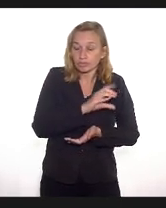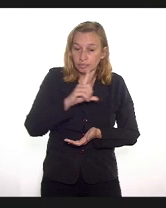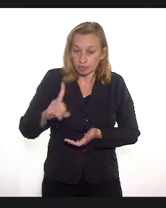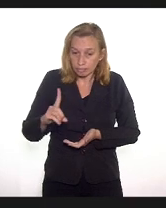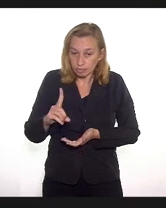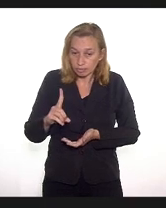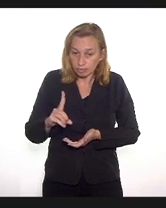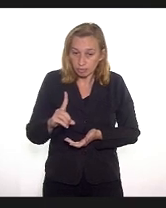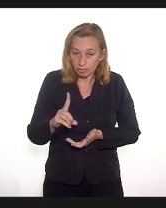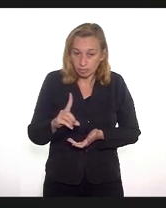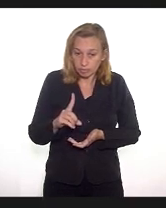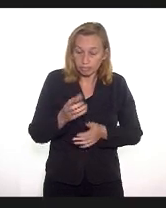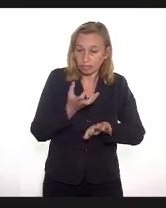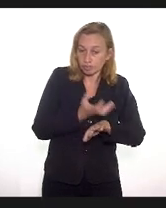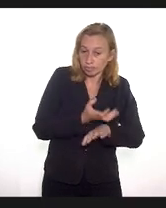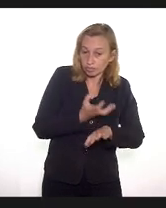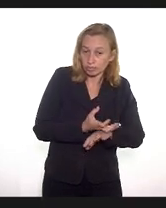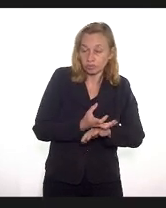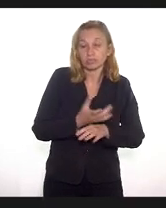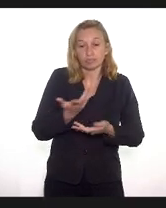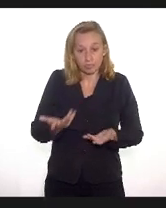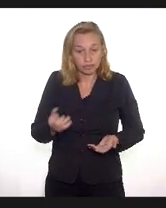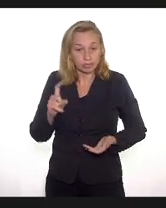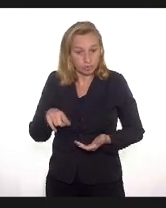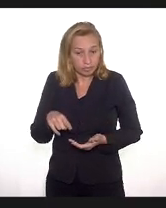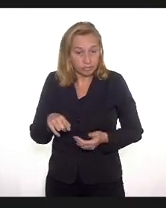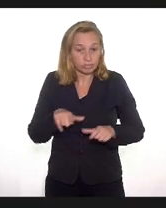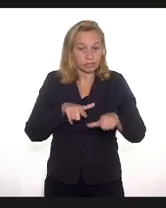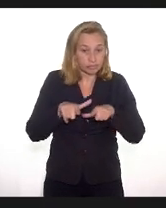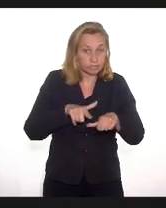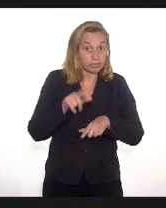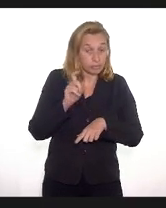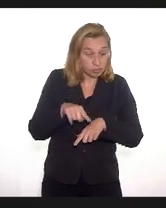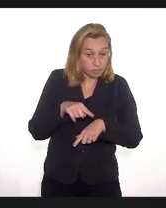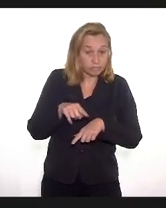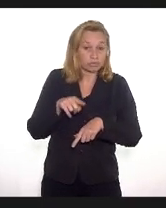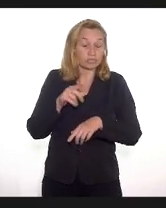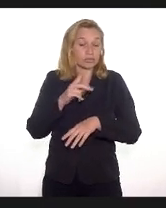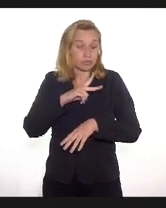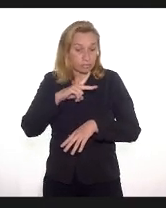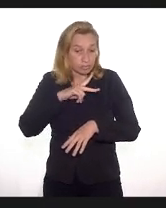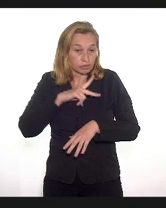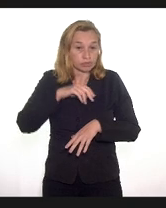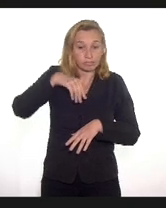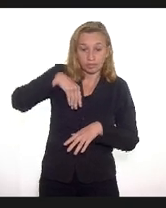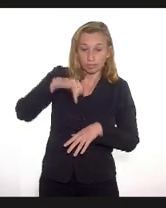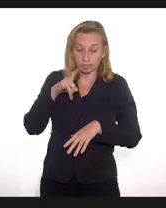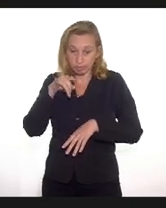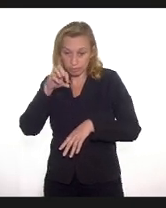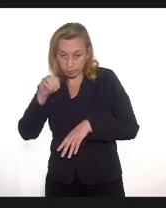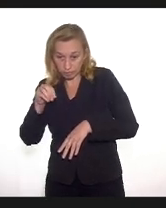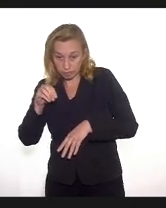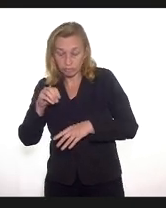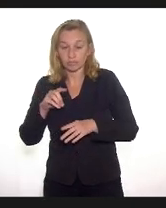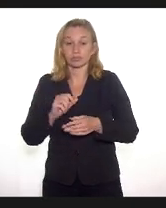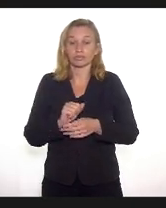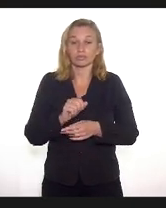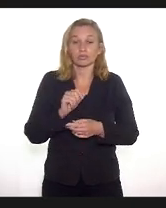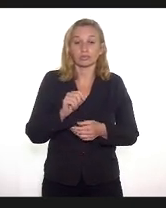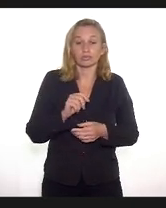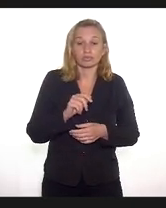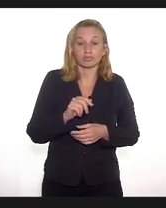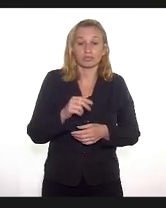coordenadores de disciplinas, docentes, né? Vamos trabalhar assim, né? Os próprios mediadores, também docentes, são